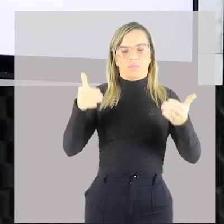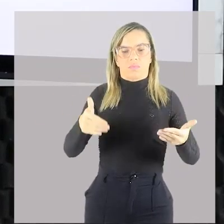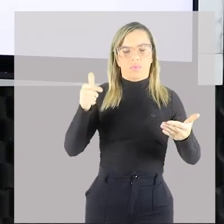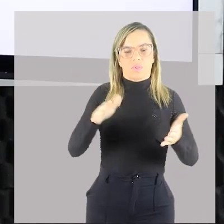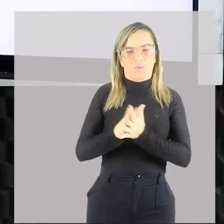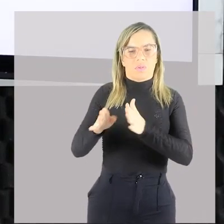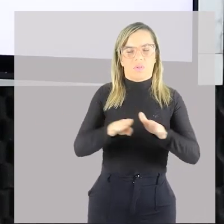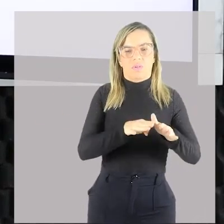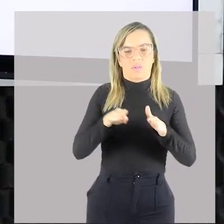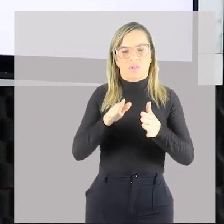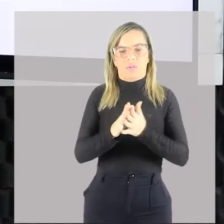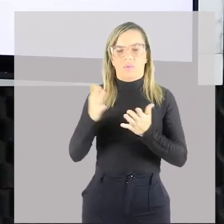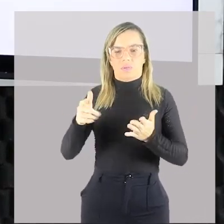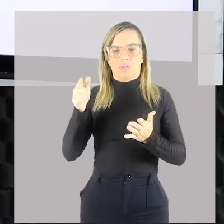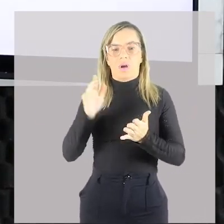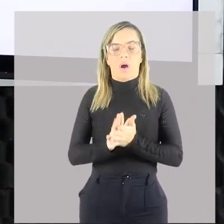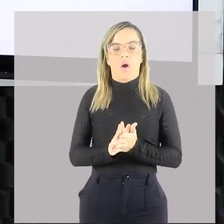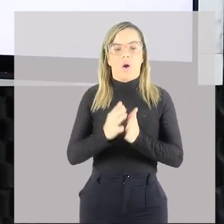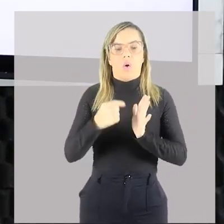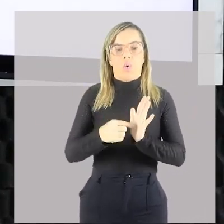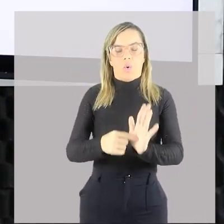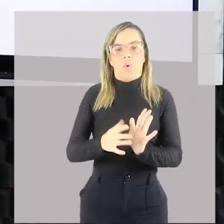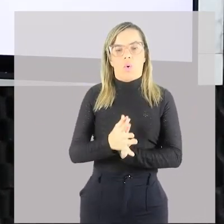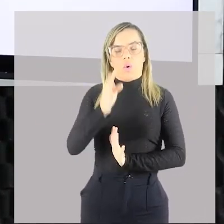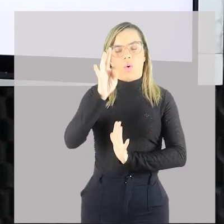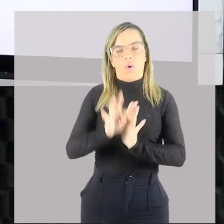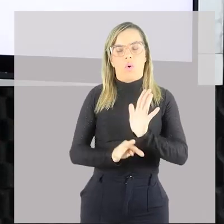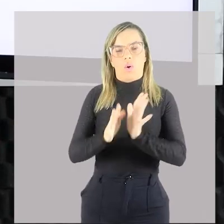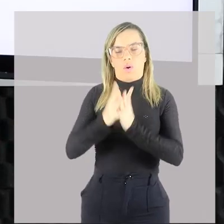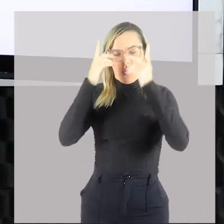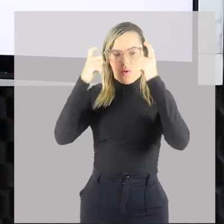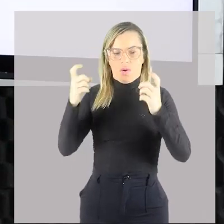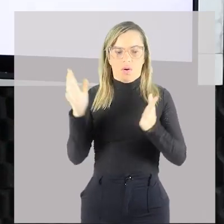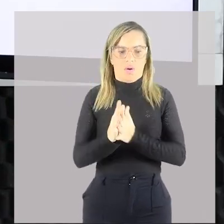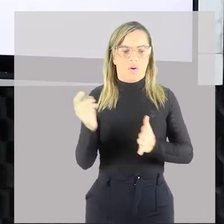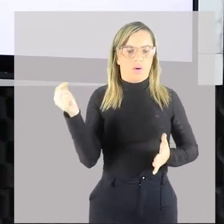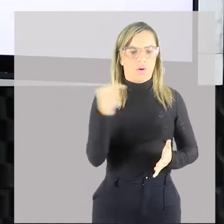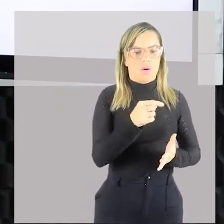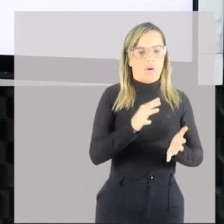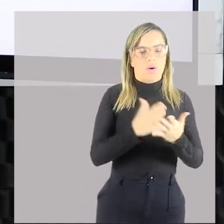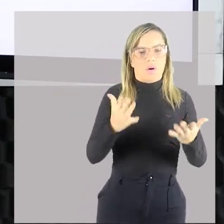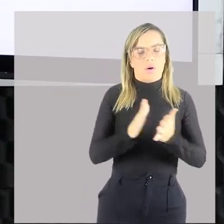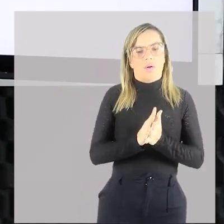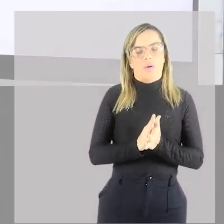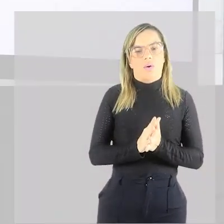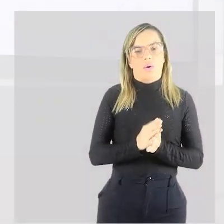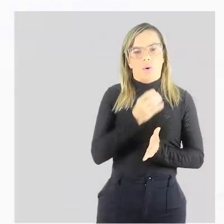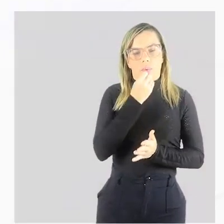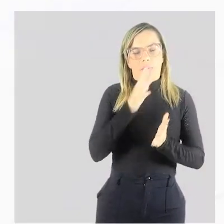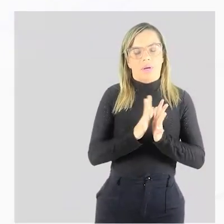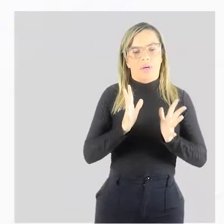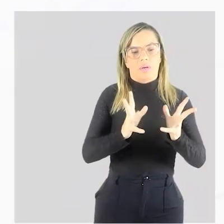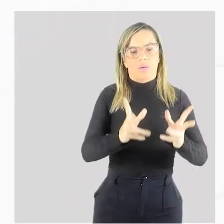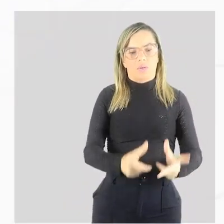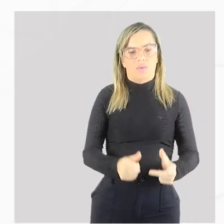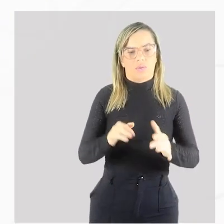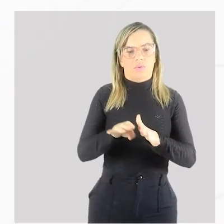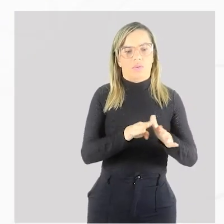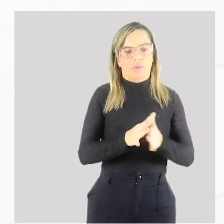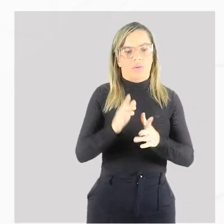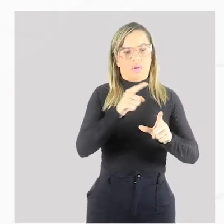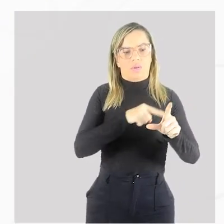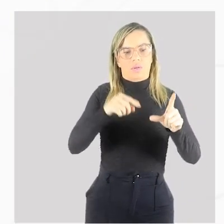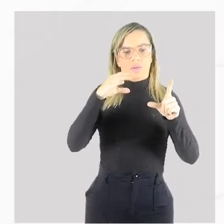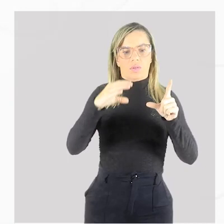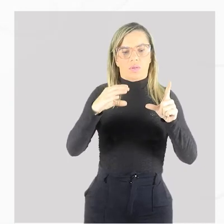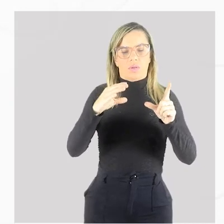sim numa violência em si. A virtude e a fortuna em Maquiavel funciona mais para o bem comum. A política de Rousseau, com